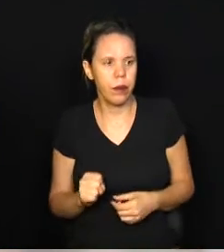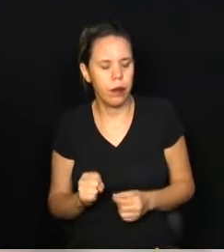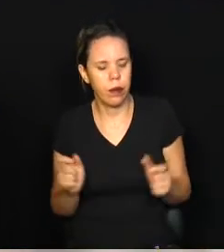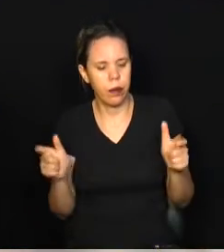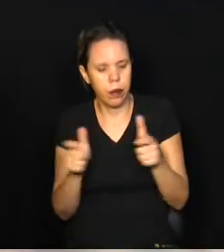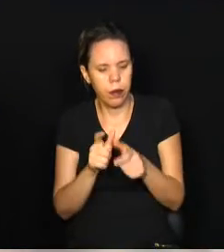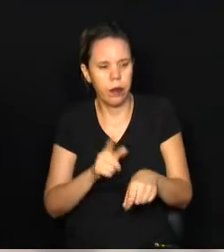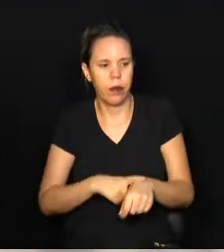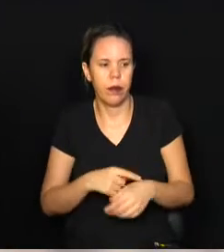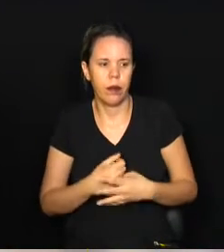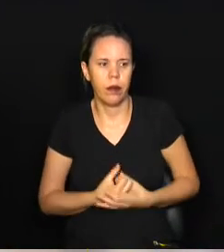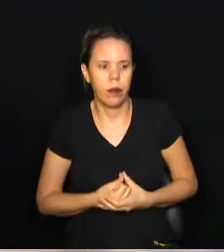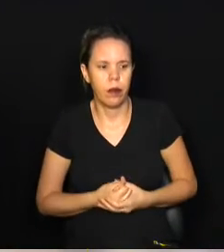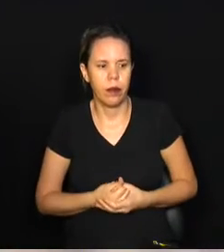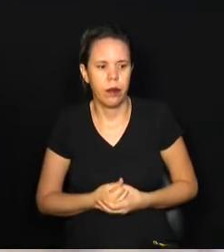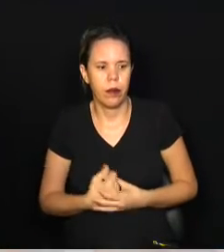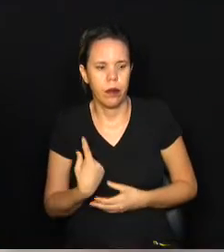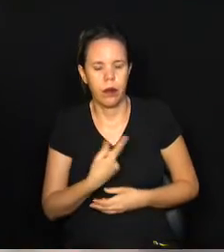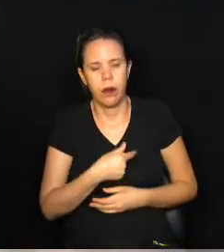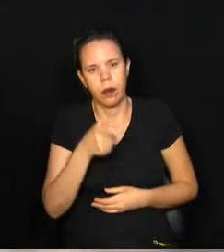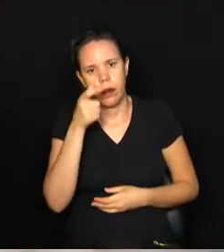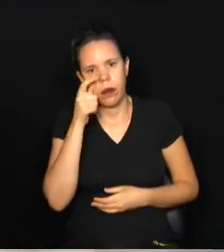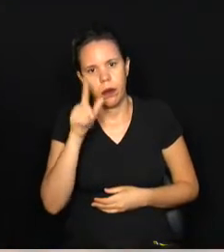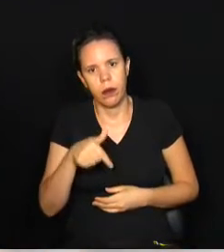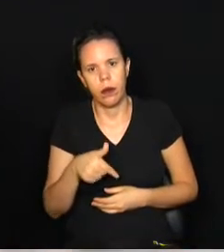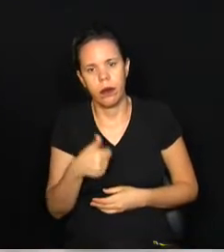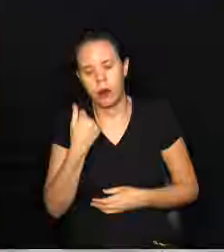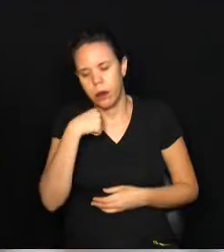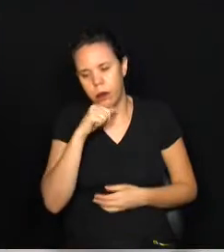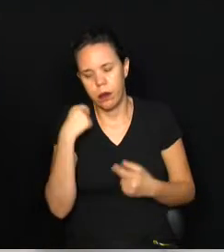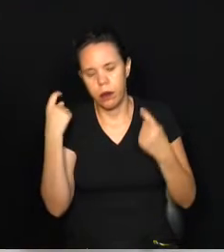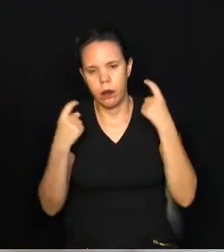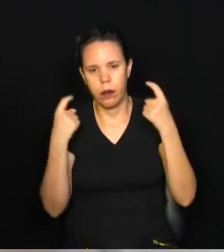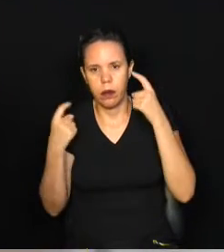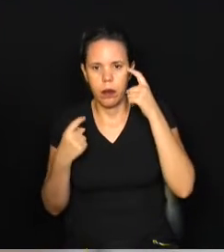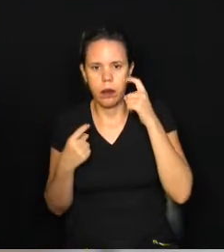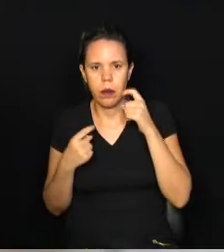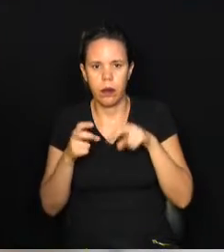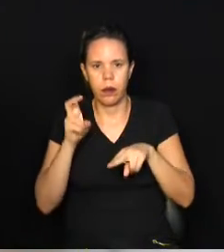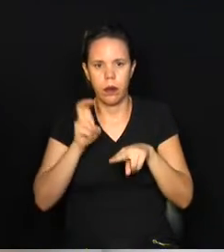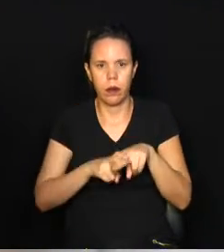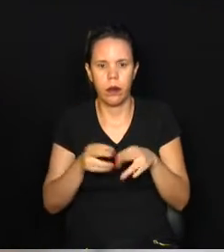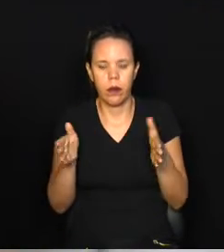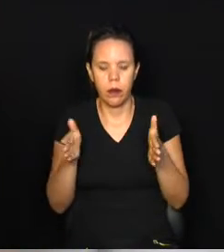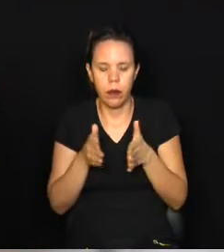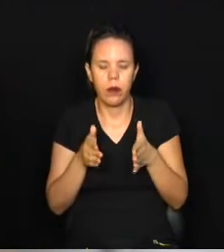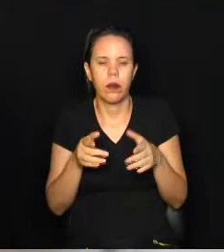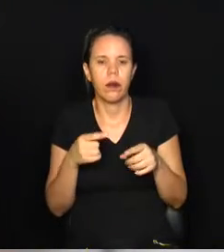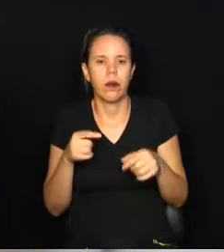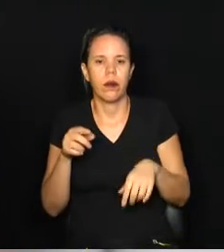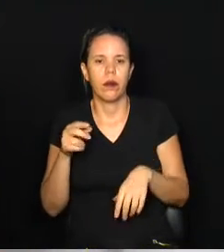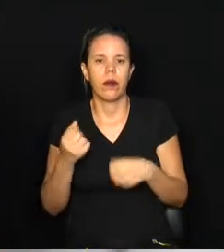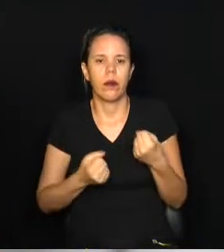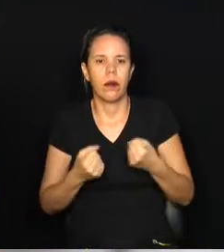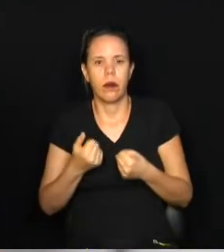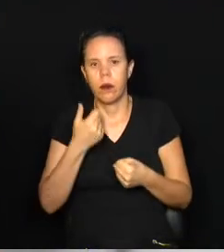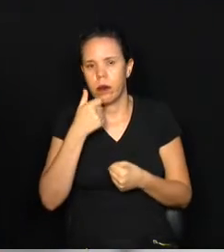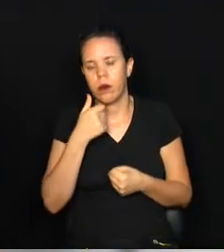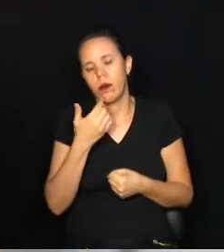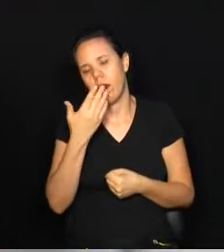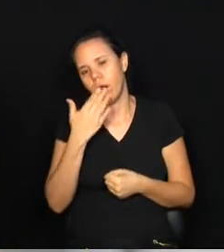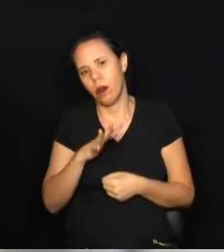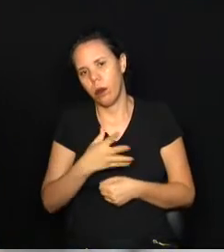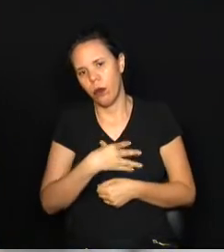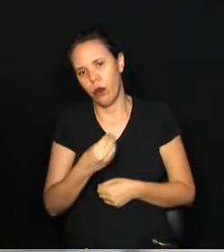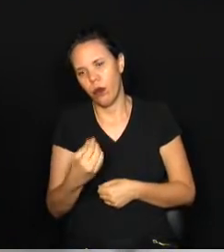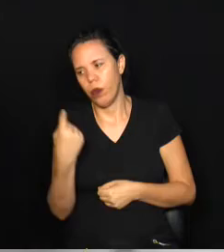de tempo. E o que a gente vê? A gente vê as mães preocupadas com a cadeirinha, preocupadas. Eu lembro que minhas crianças eram pequenas e o